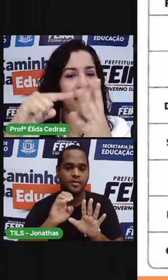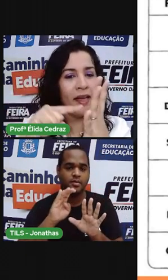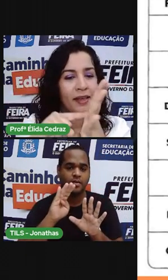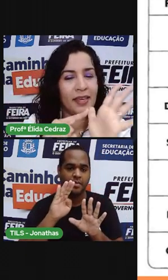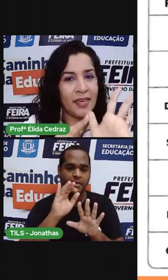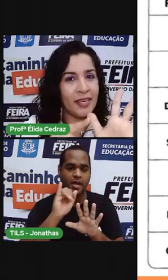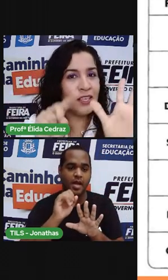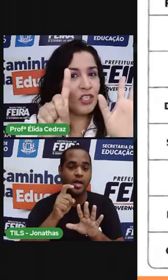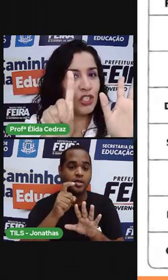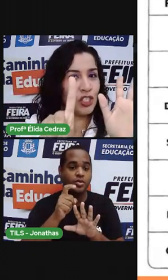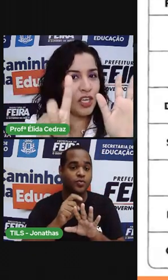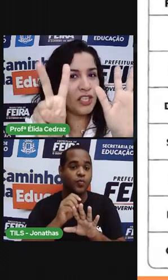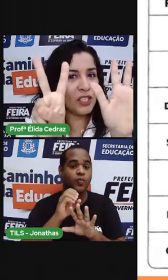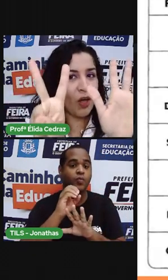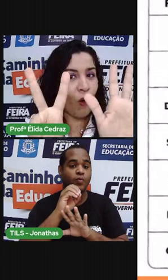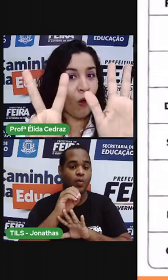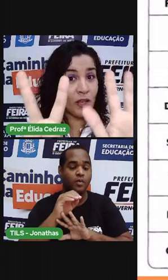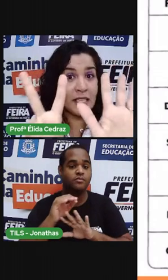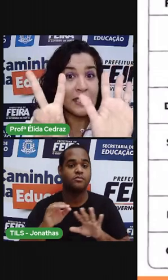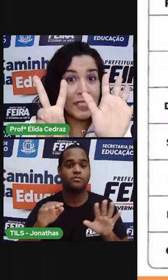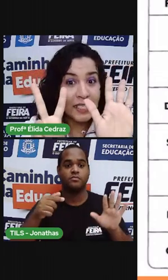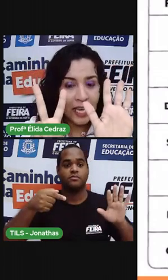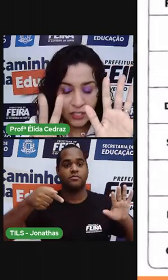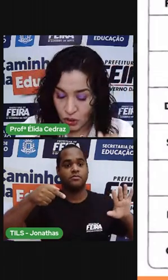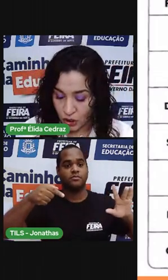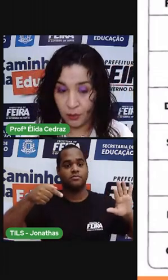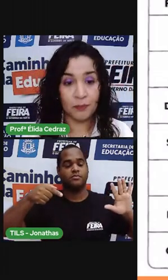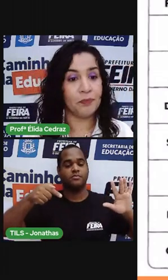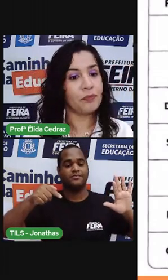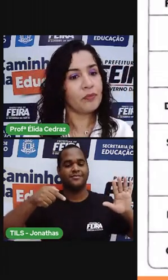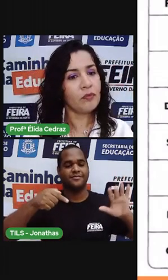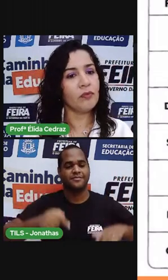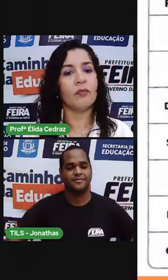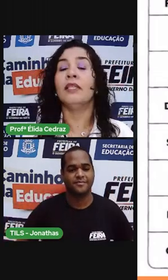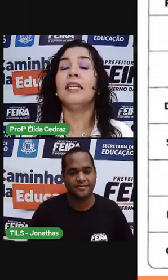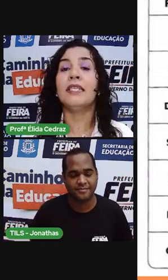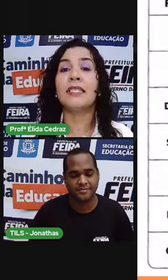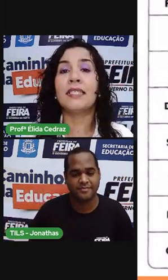A, I, X, O, 7.